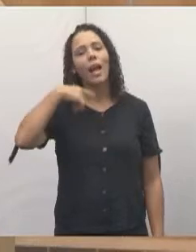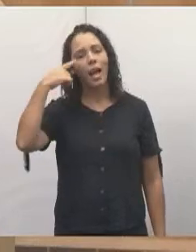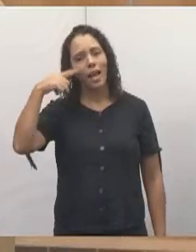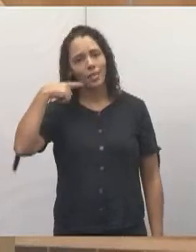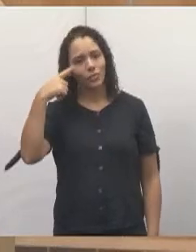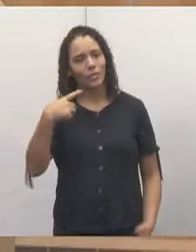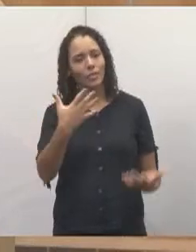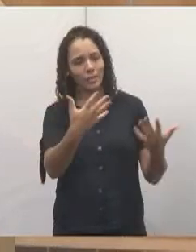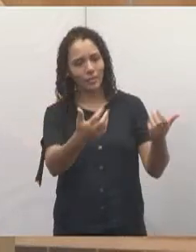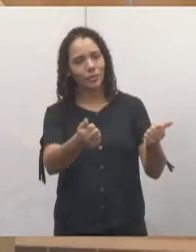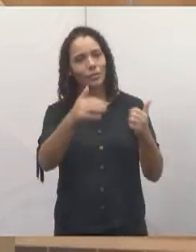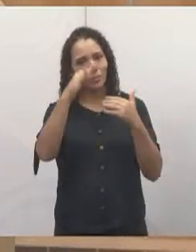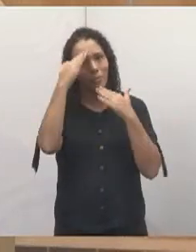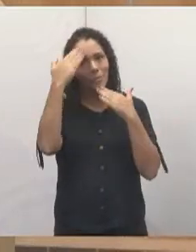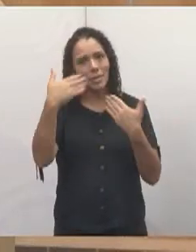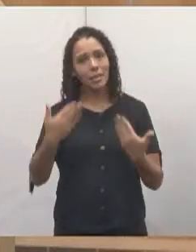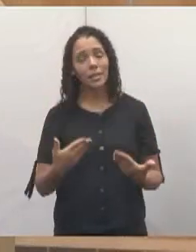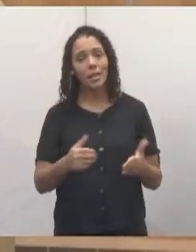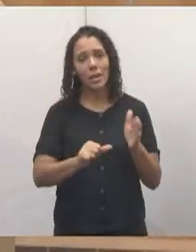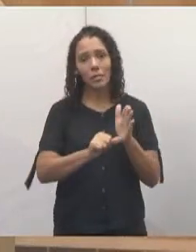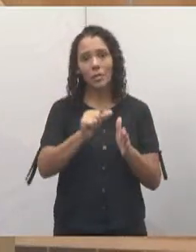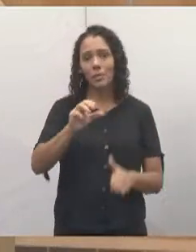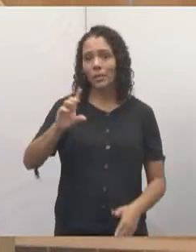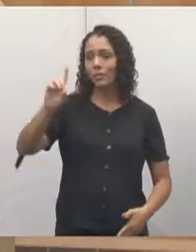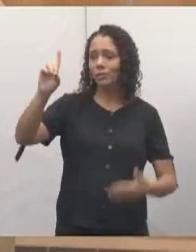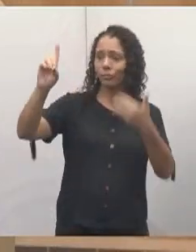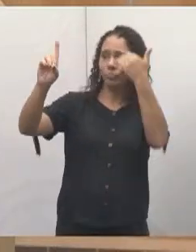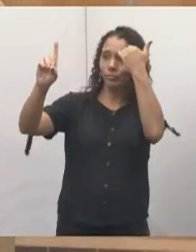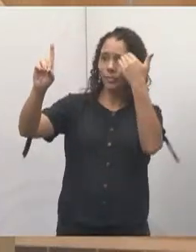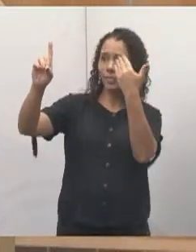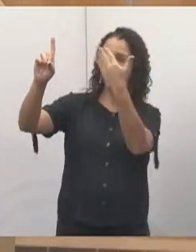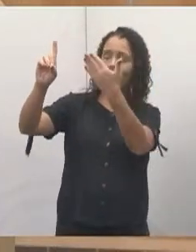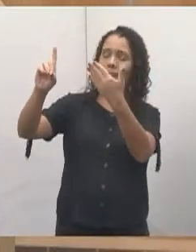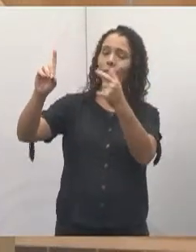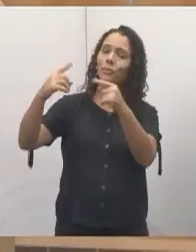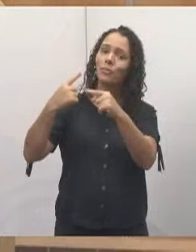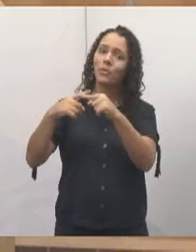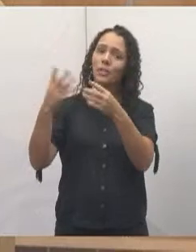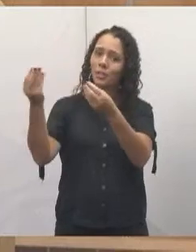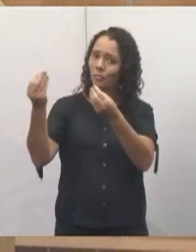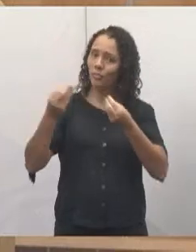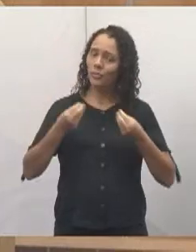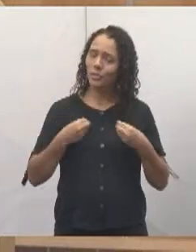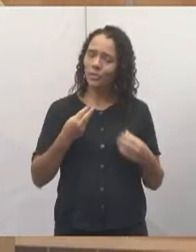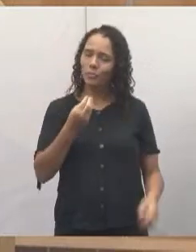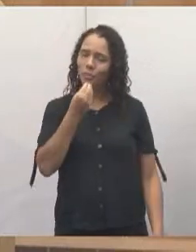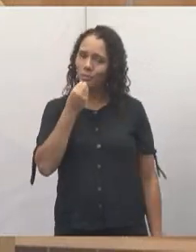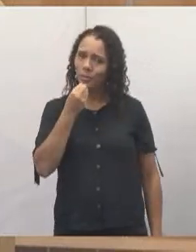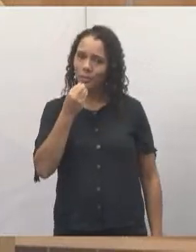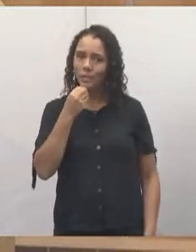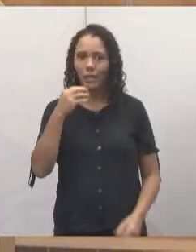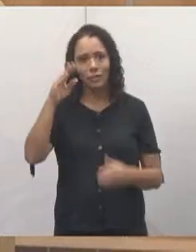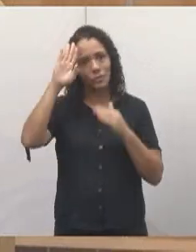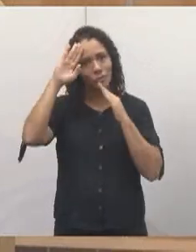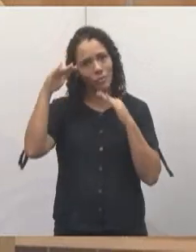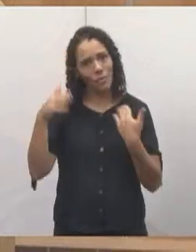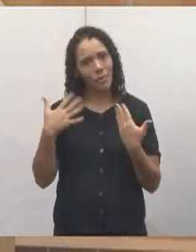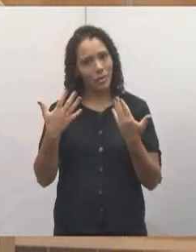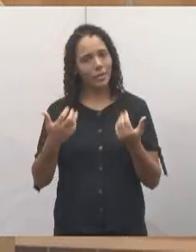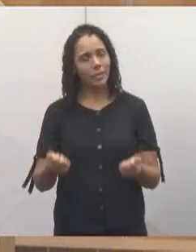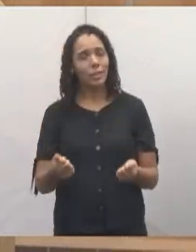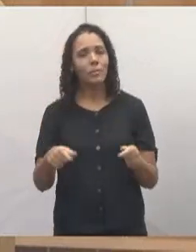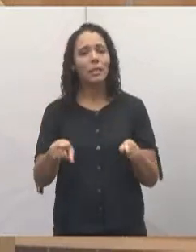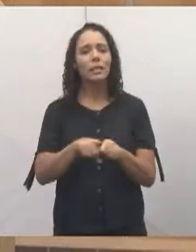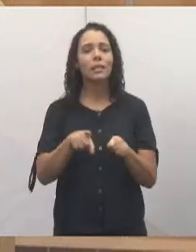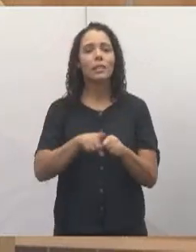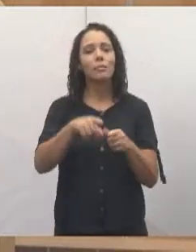data. Primeiramente, eu gostaria de agradecer a Deus pela oportunidade de estar aqui recebendo essa homenagem. Não posso deixar de